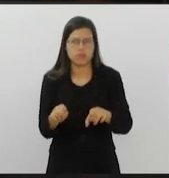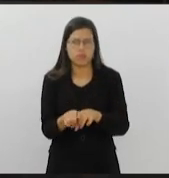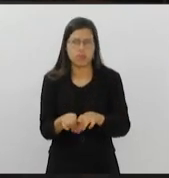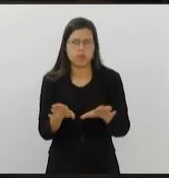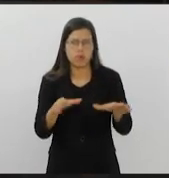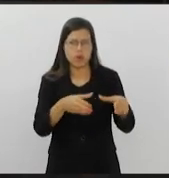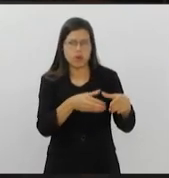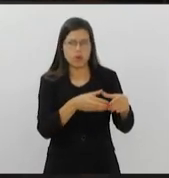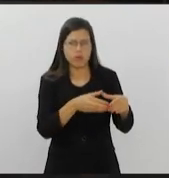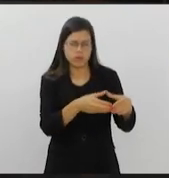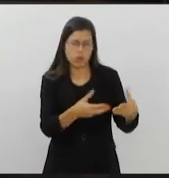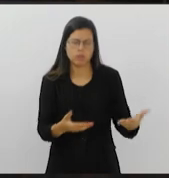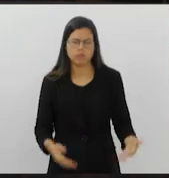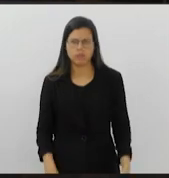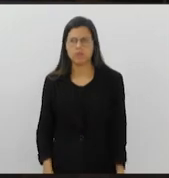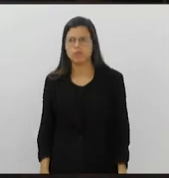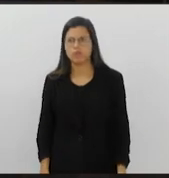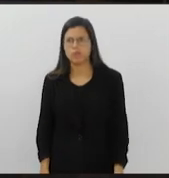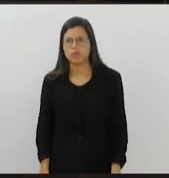comissão. Né?